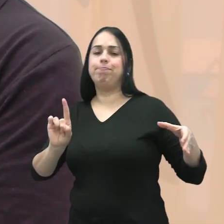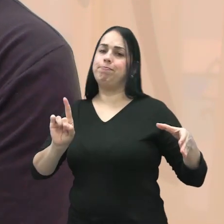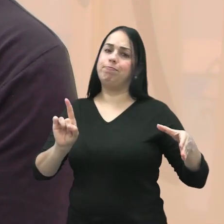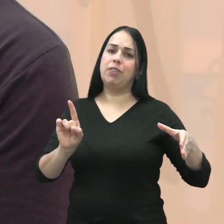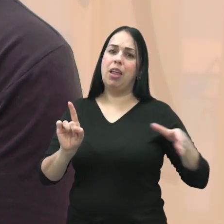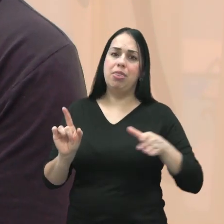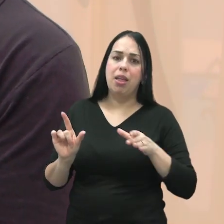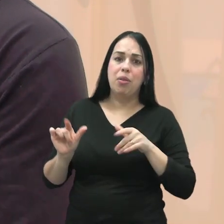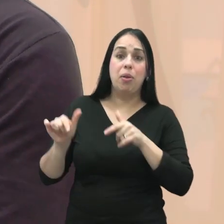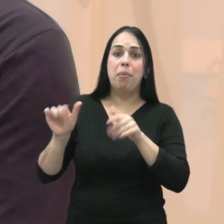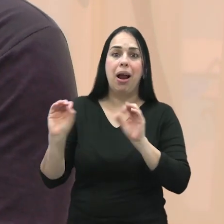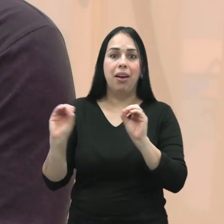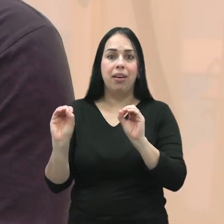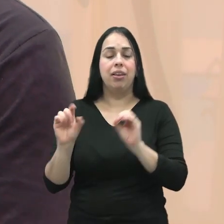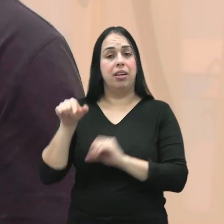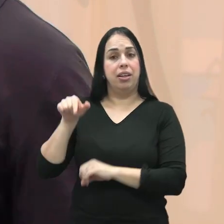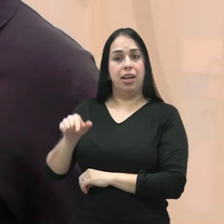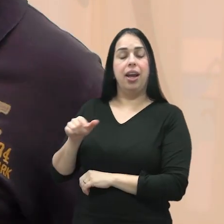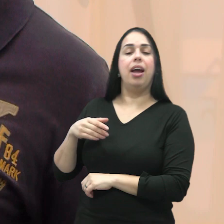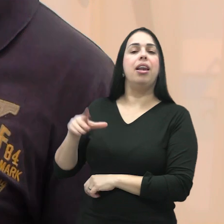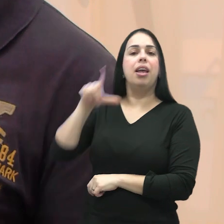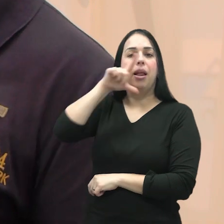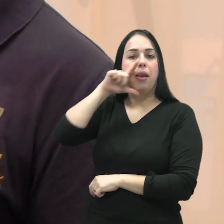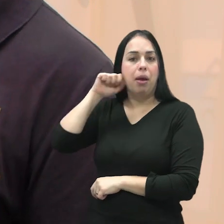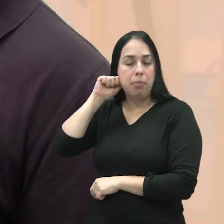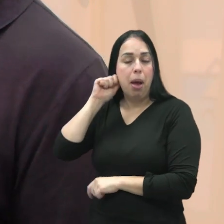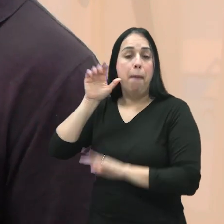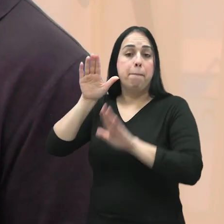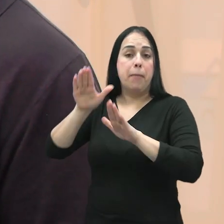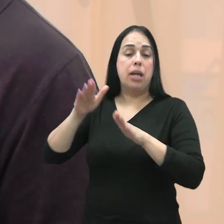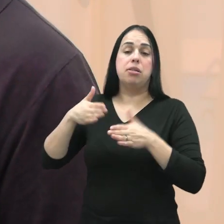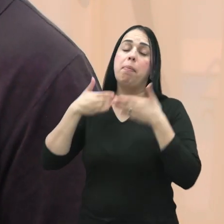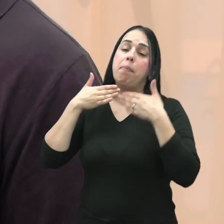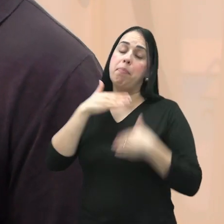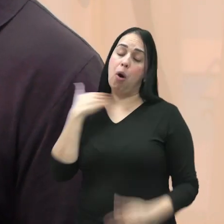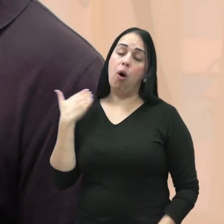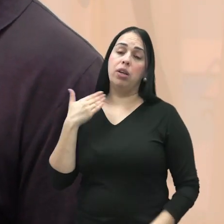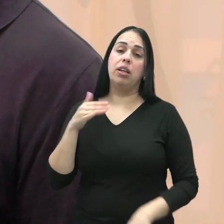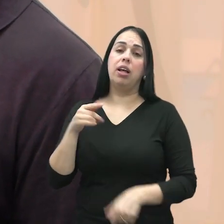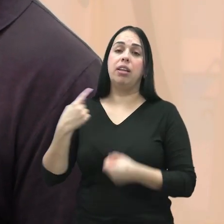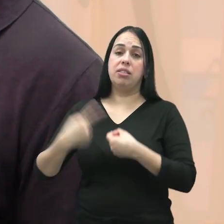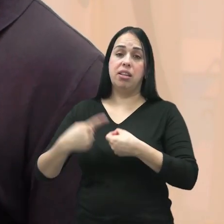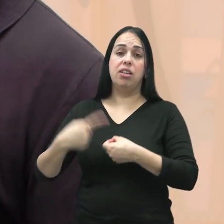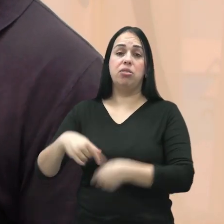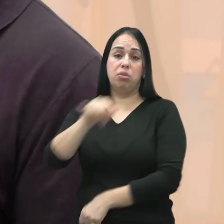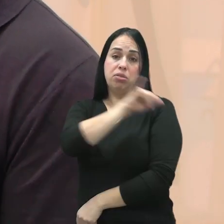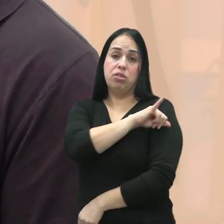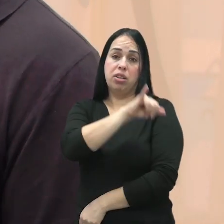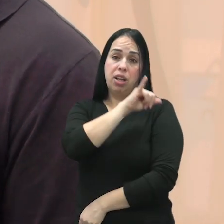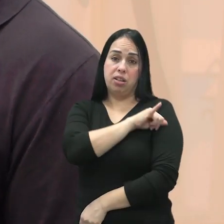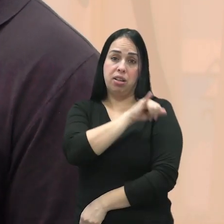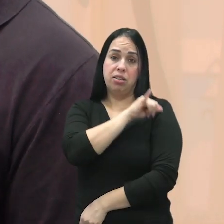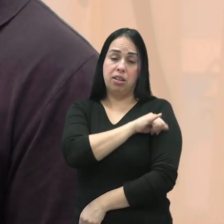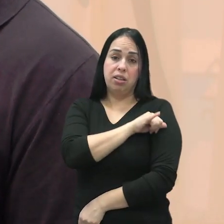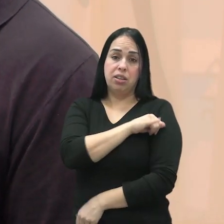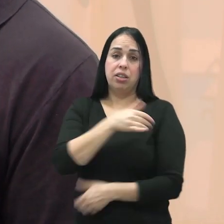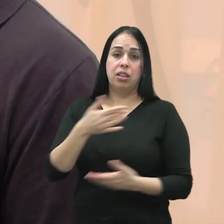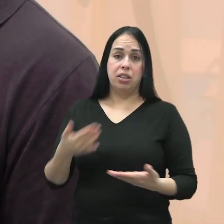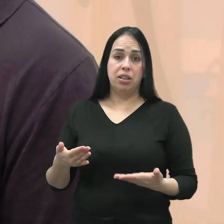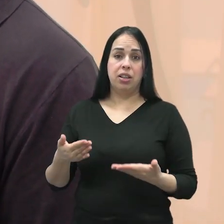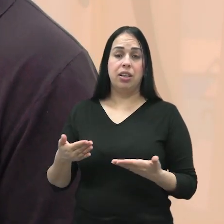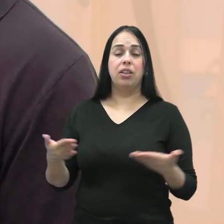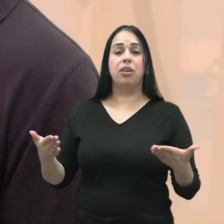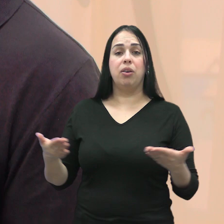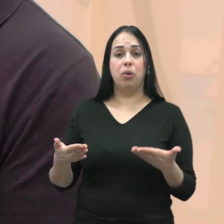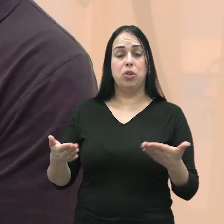ativa, né? Ele, apesar de alagoano, ele vai morrer no Rio de Janeiro, né? Ali próximo de Barra Mansa, ali na cidade que hoje é